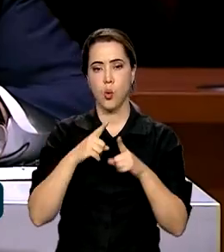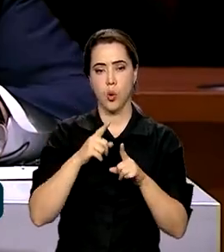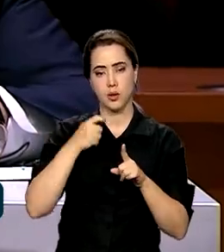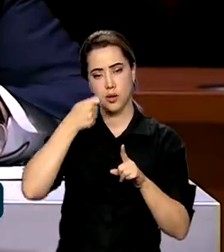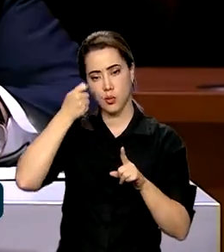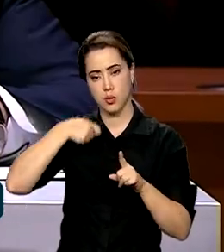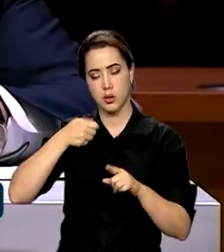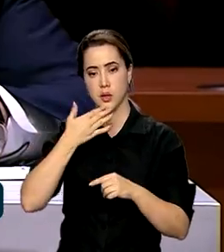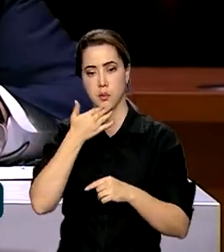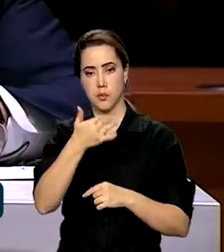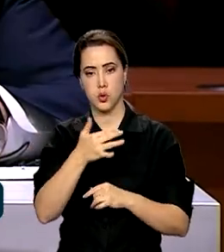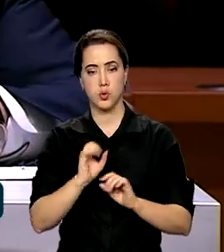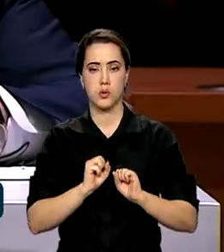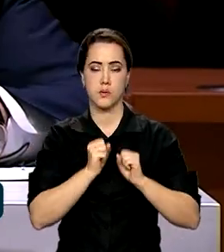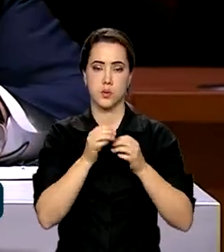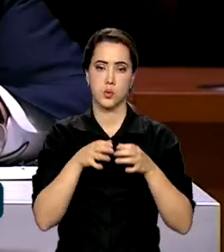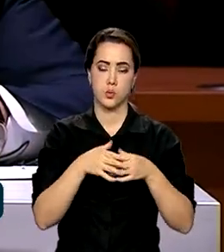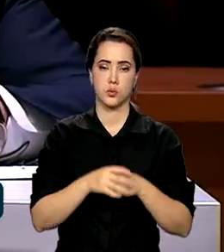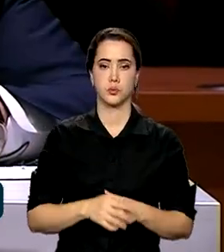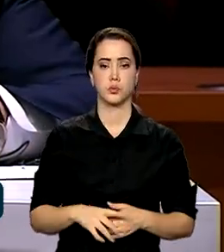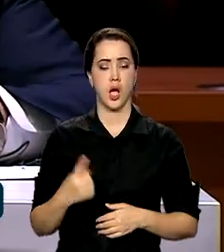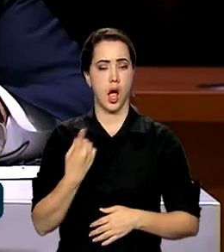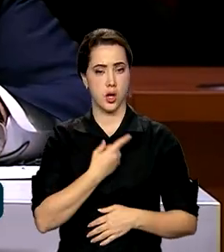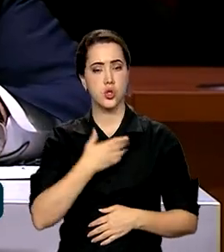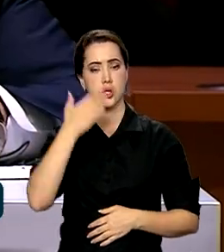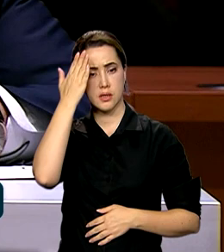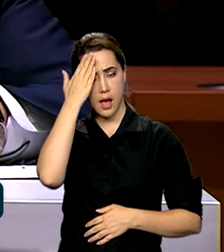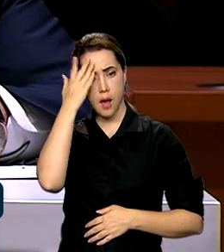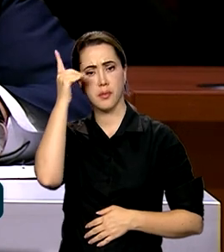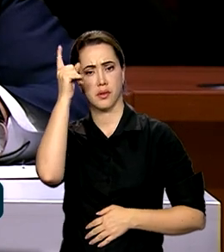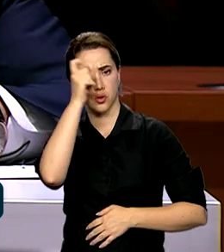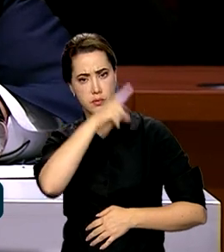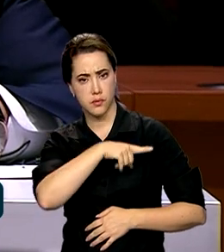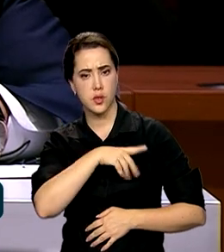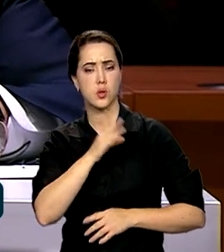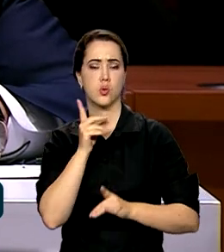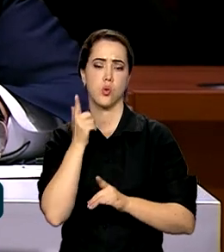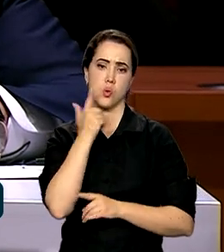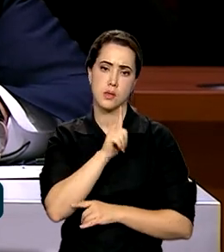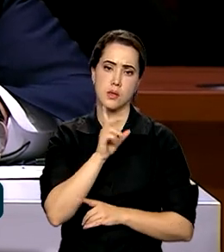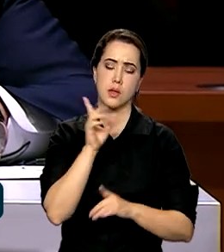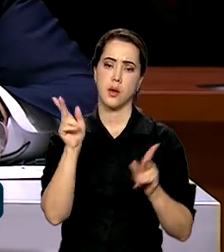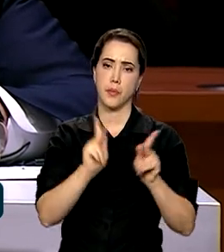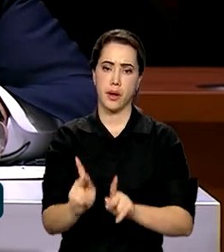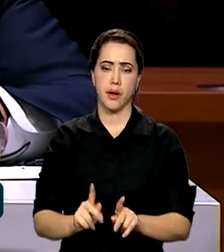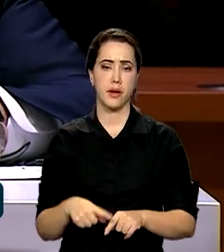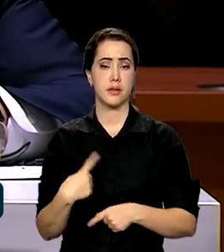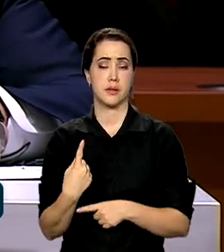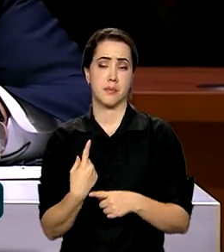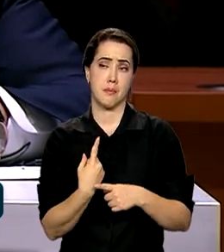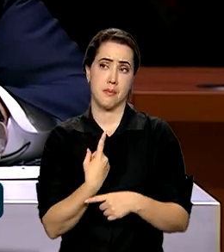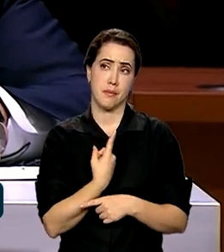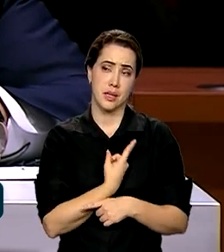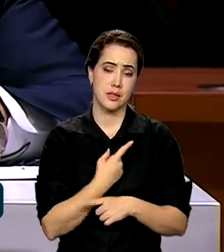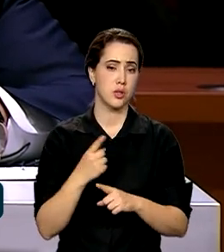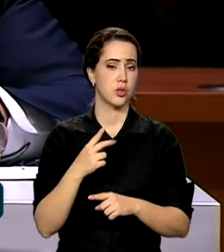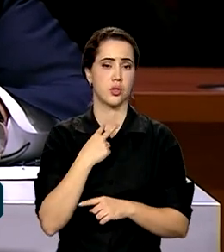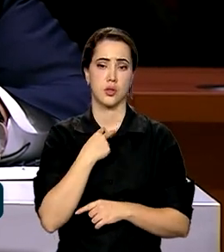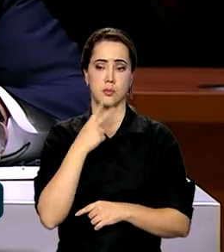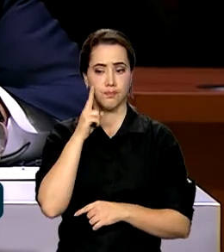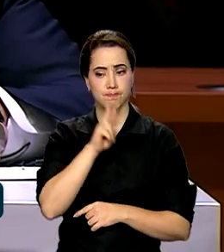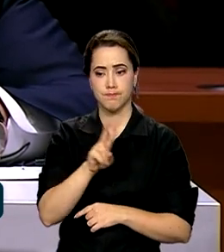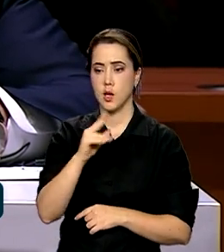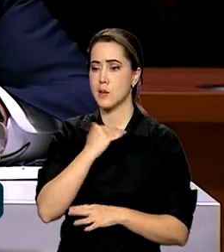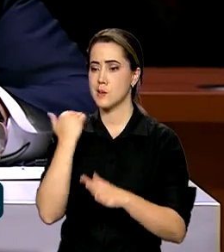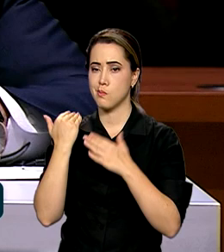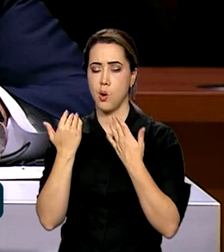Não subestimamos as dificuldades para alcançar a paz. Tampouco podemos ficar indiferentes às mortes e à destruição